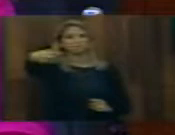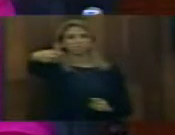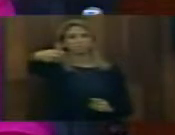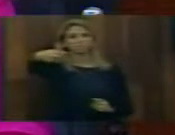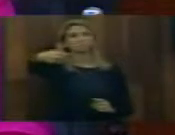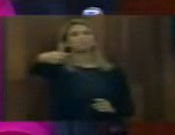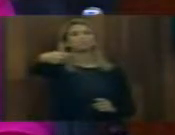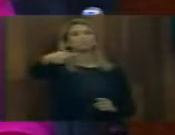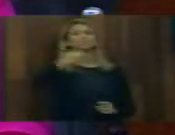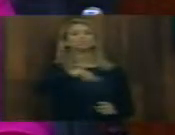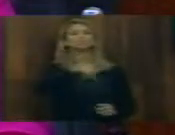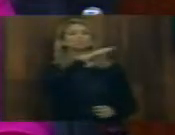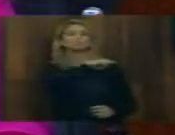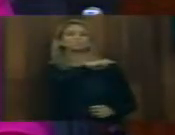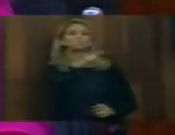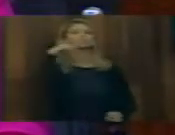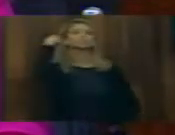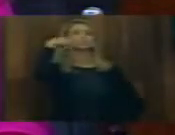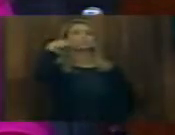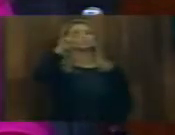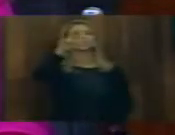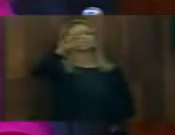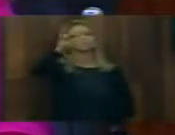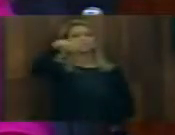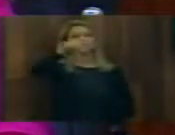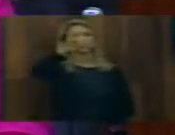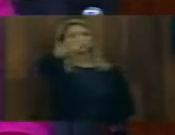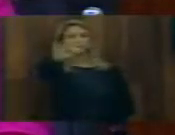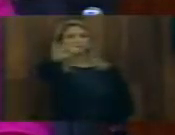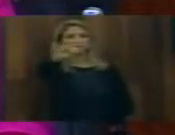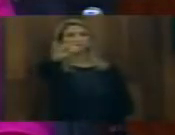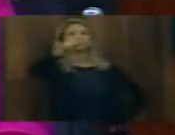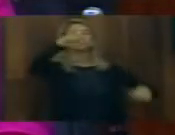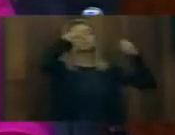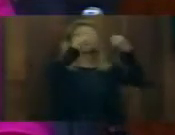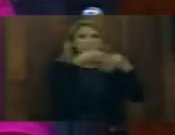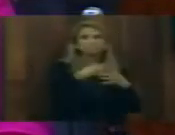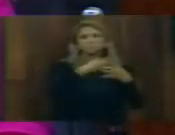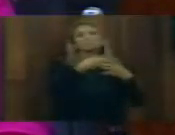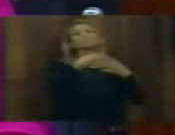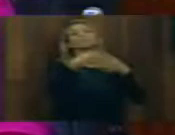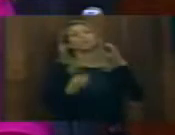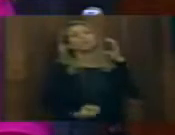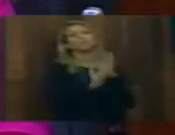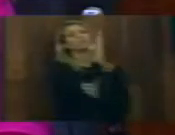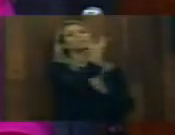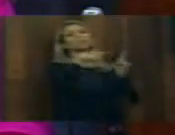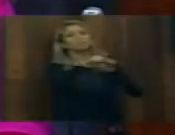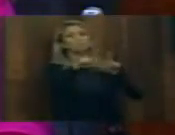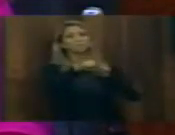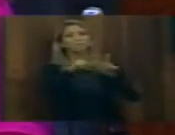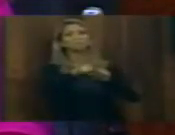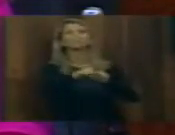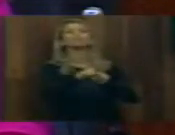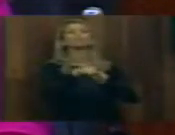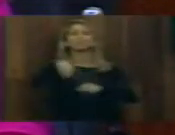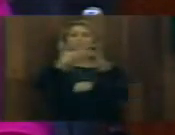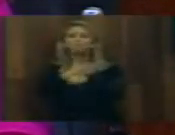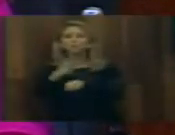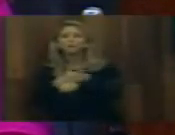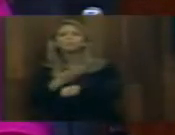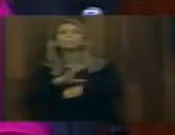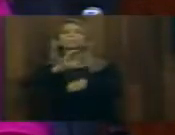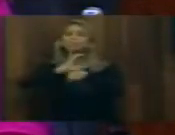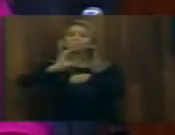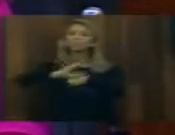198/2017, de autoria do vereador Vanderlei Rodrigues Bento Neto, que dispõe sobre a criação de oficinas de capacitação